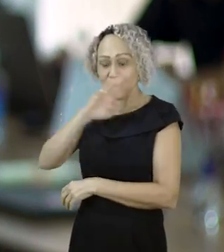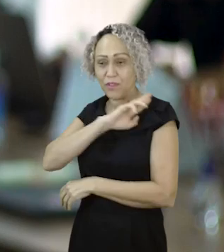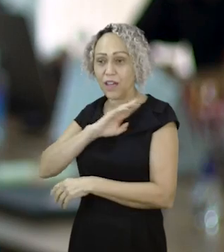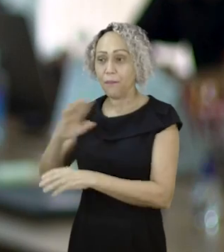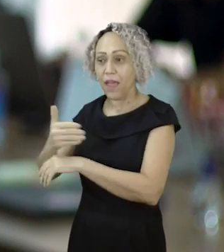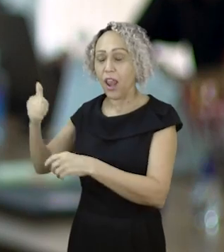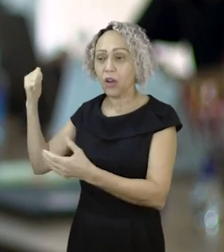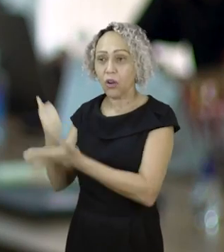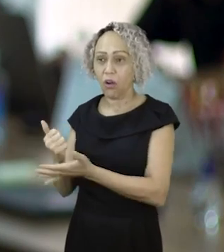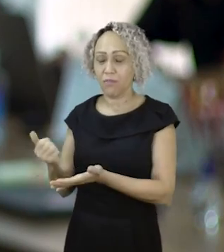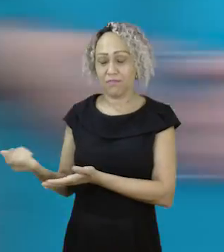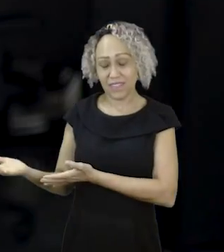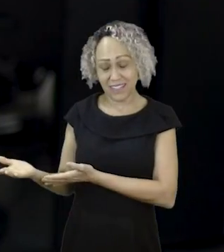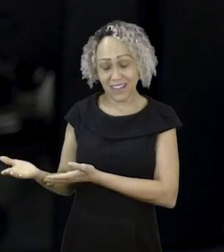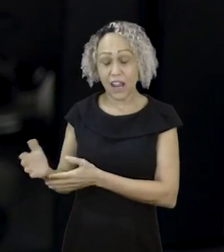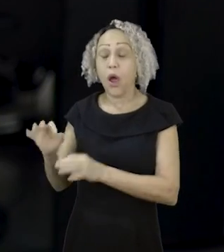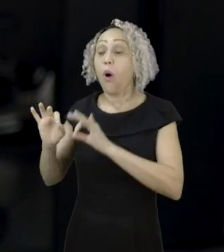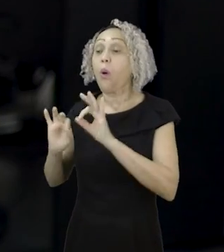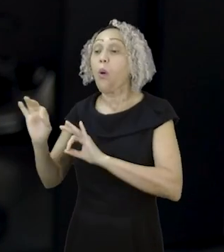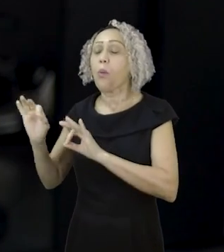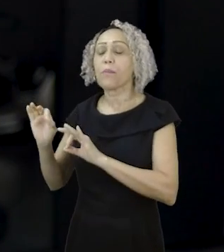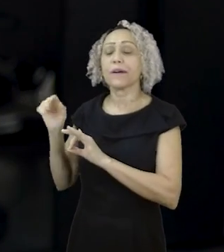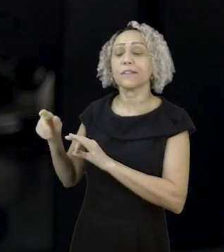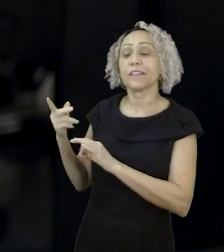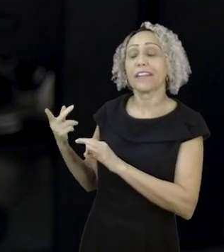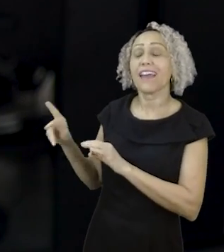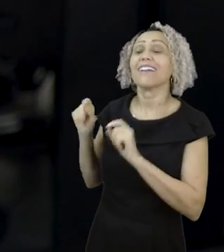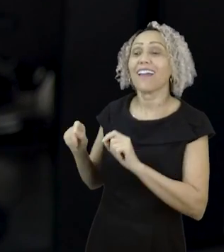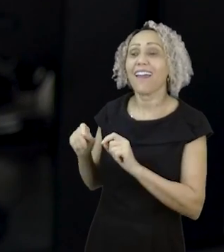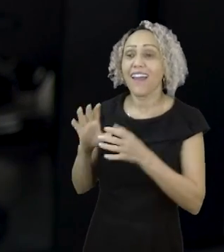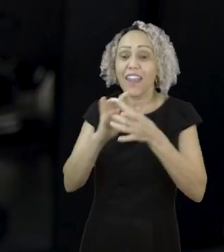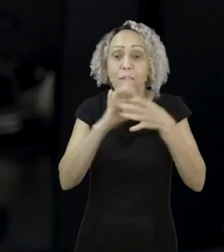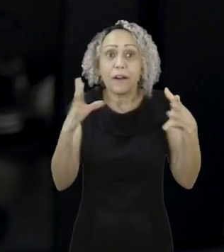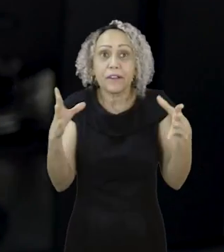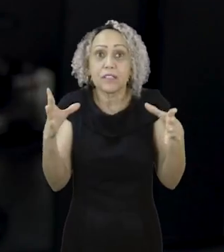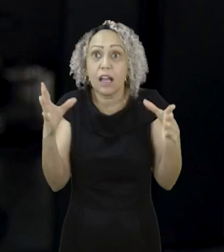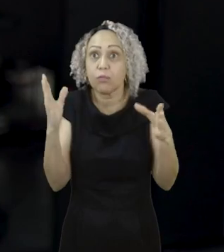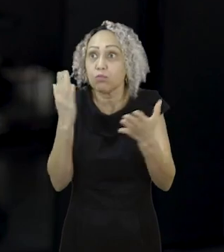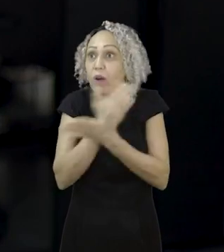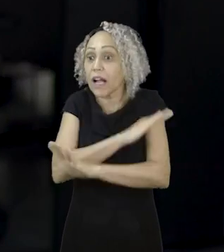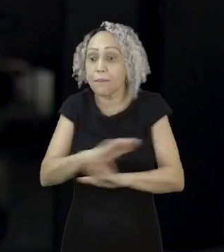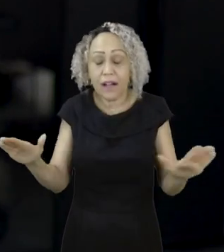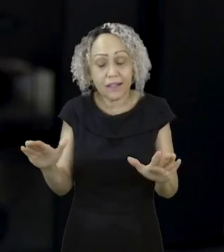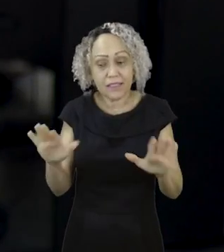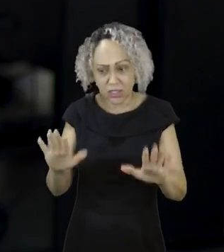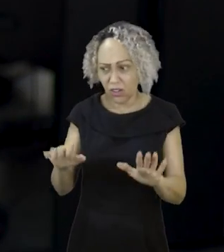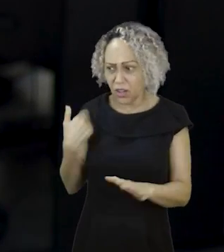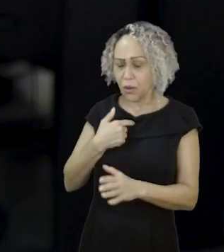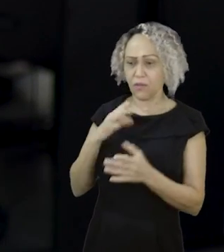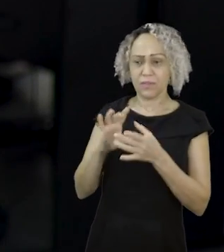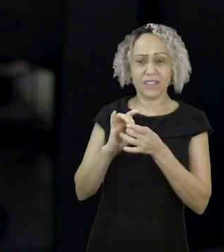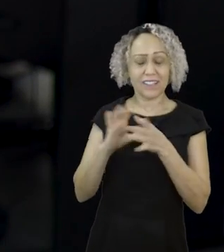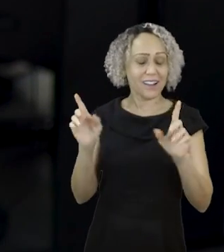Instagram: sem anistia. O plano deles era acabar com a nossa democracia e não podemos mais permitir esse tipo de